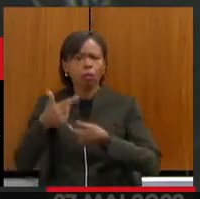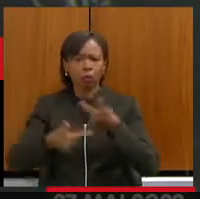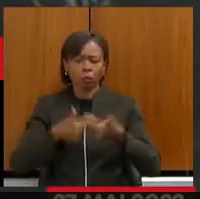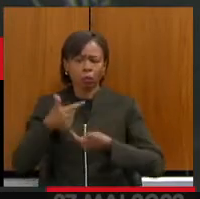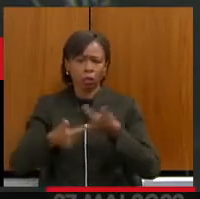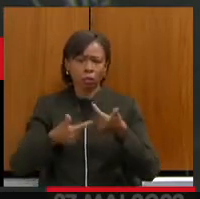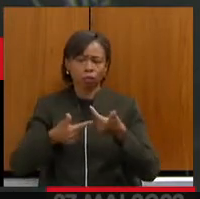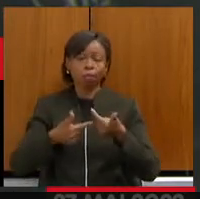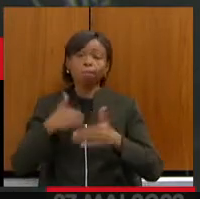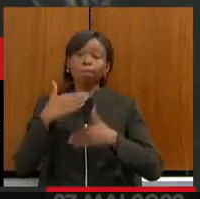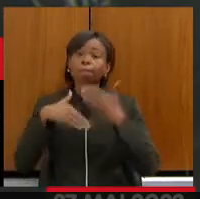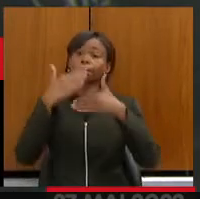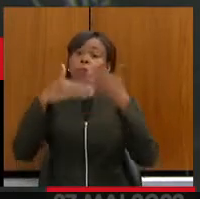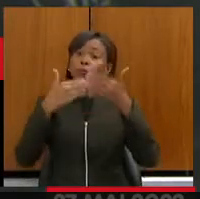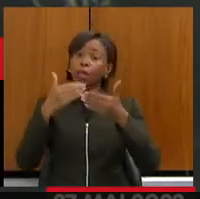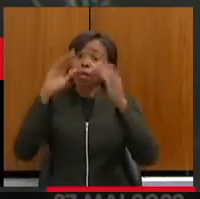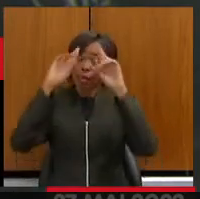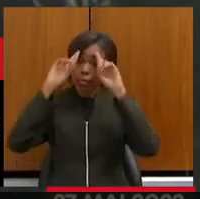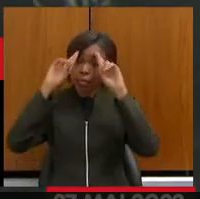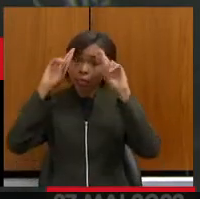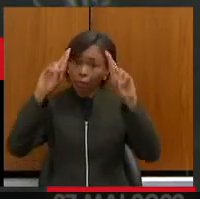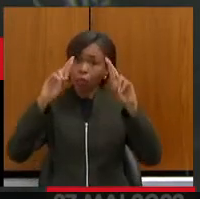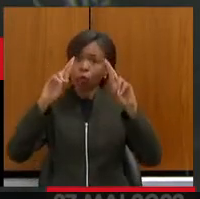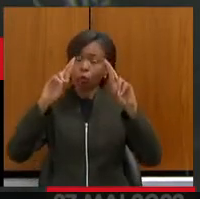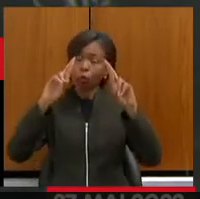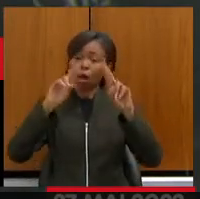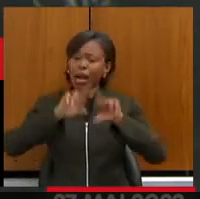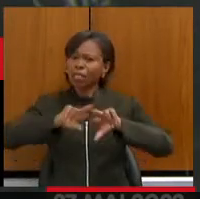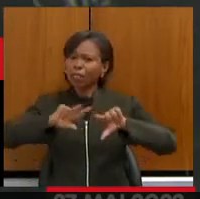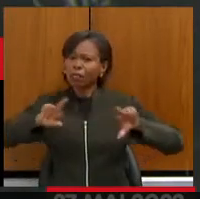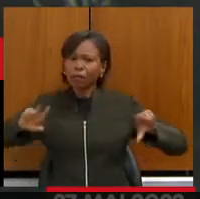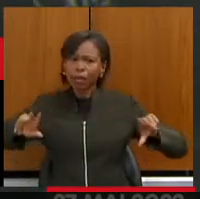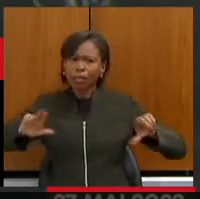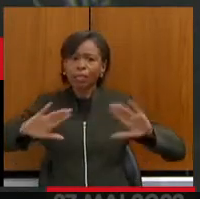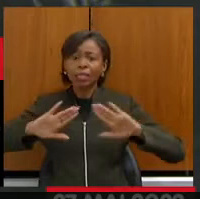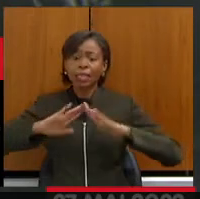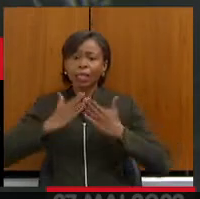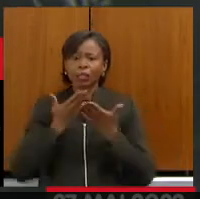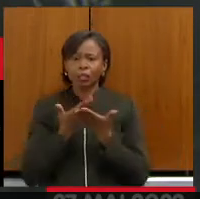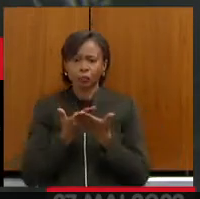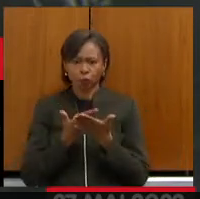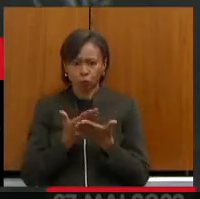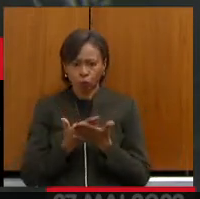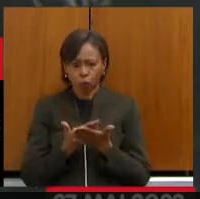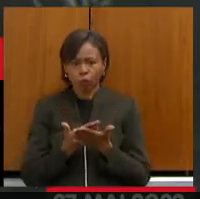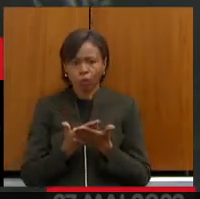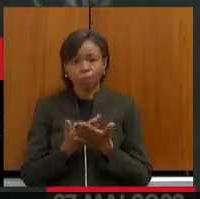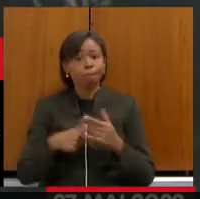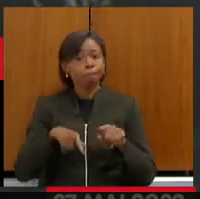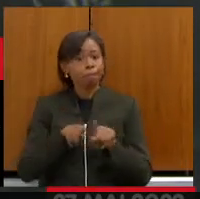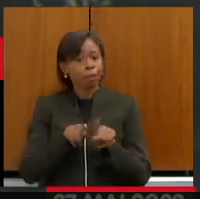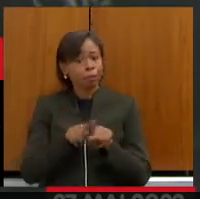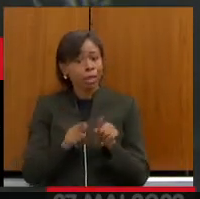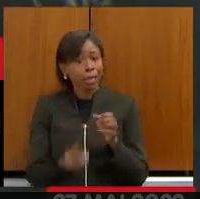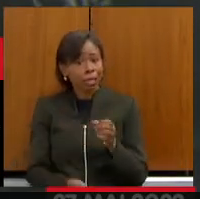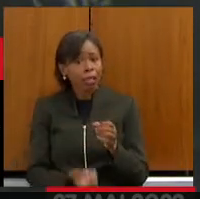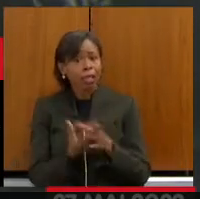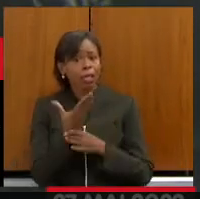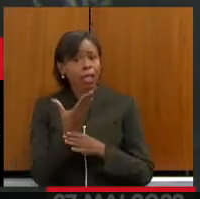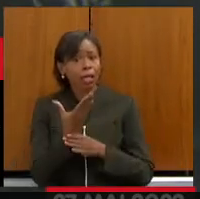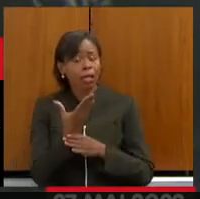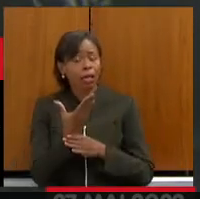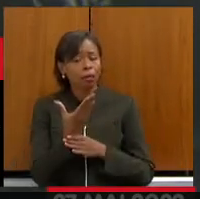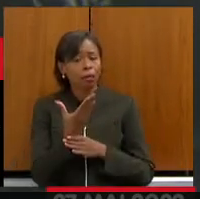sobre respeito às diversidades e as pluralidades nas escolas a adoção de medidas que